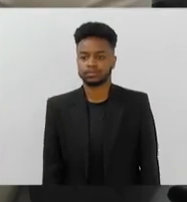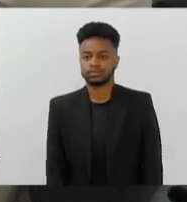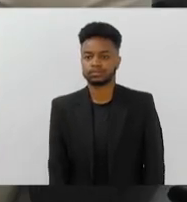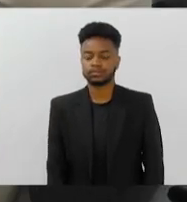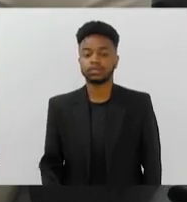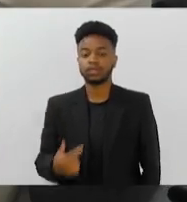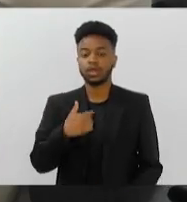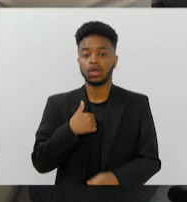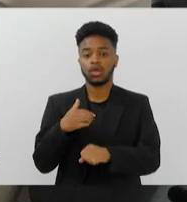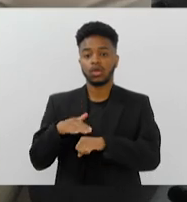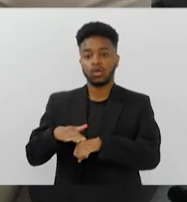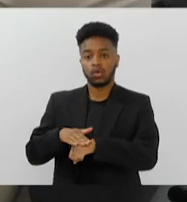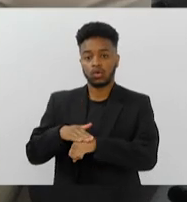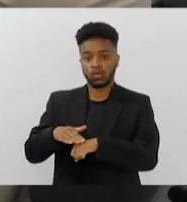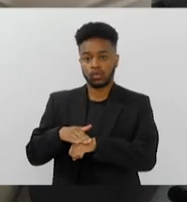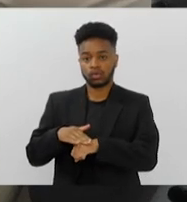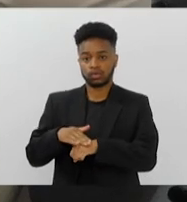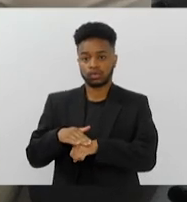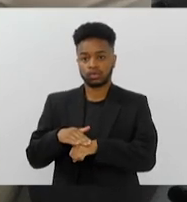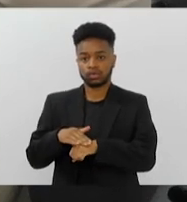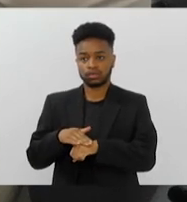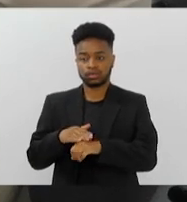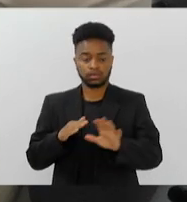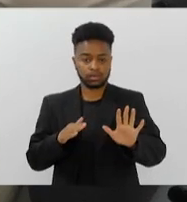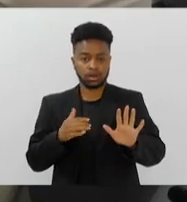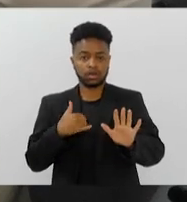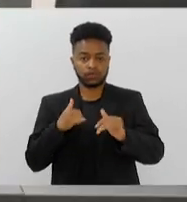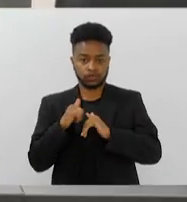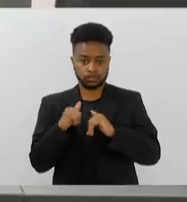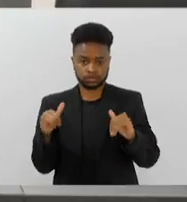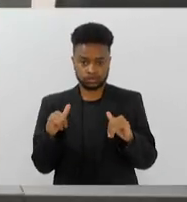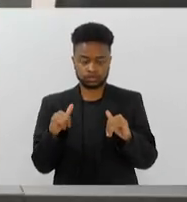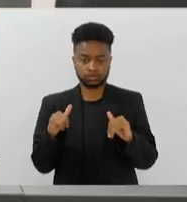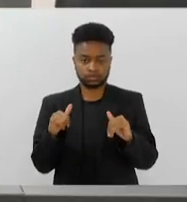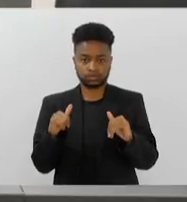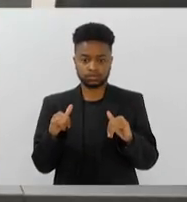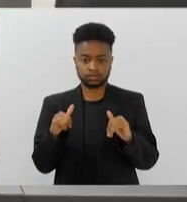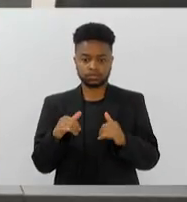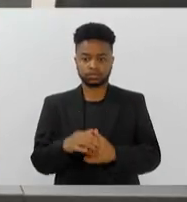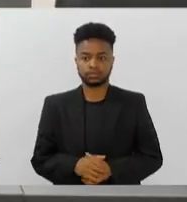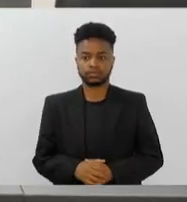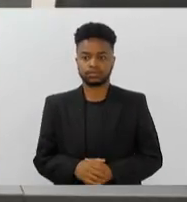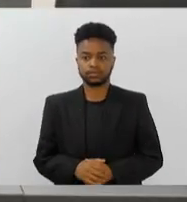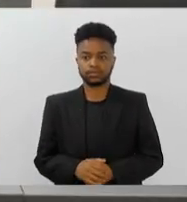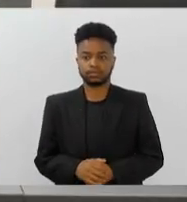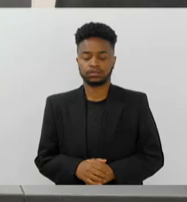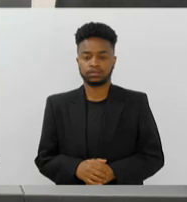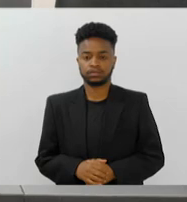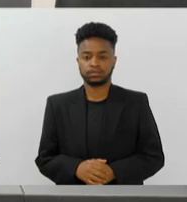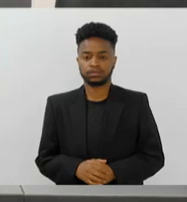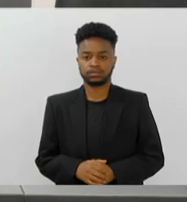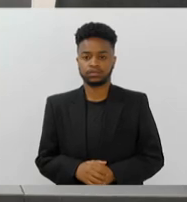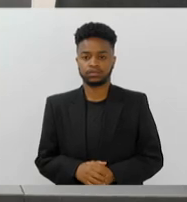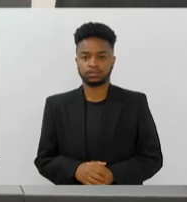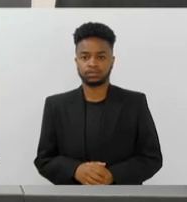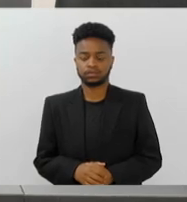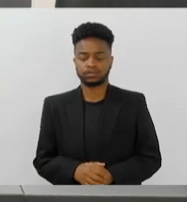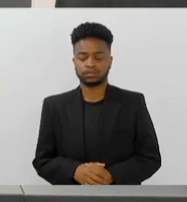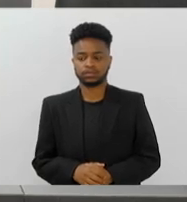estava conversando... Primeiro eu conversei ontem... Vou anunciar para você lhes a palavra. Tá. 18 olha da... só...